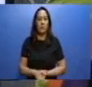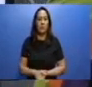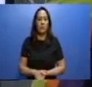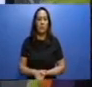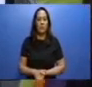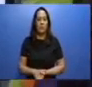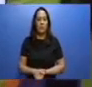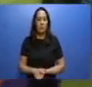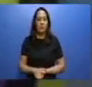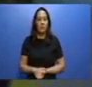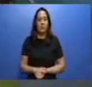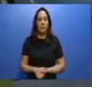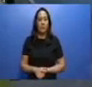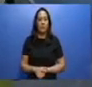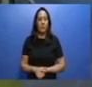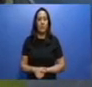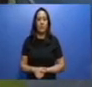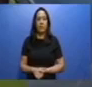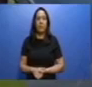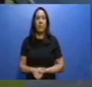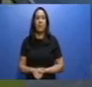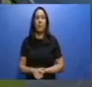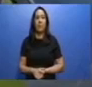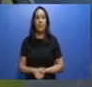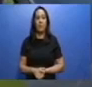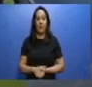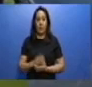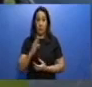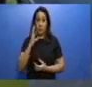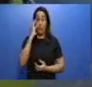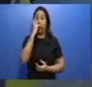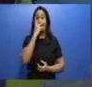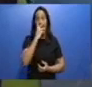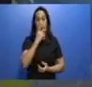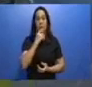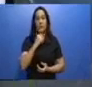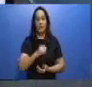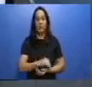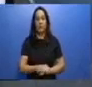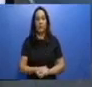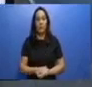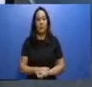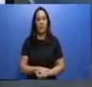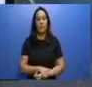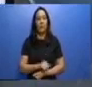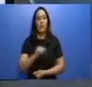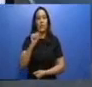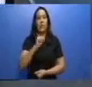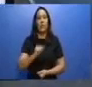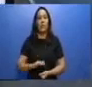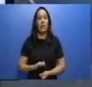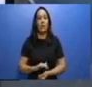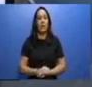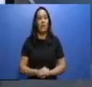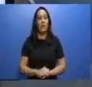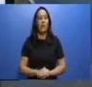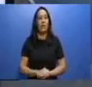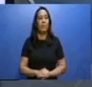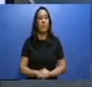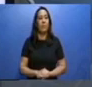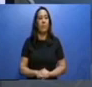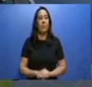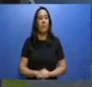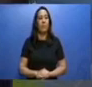gosta. E aí ficou bonito desse jeito. Letra A. Essa